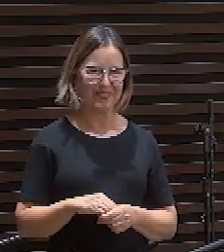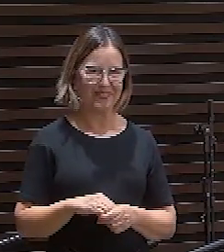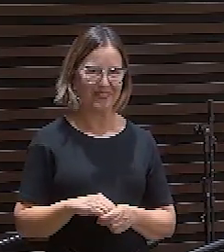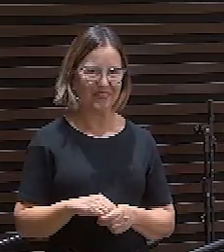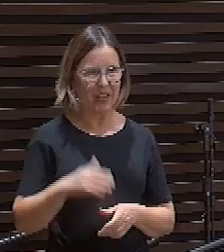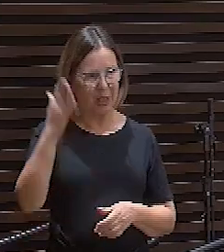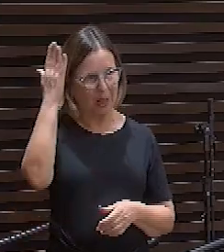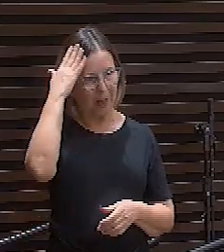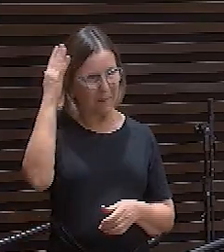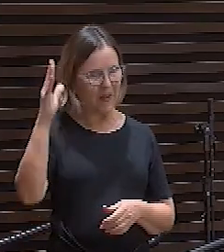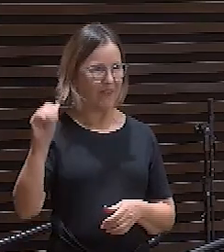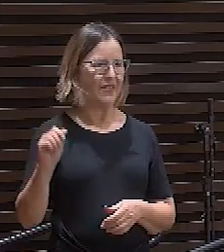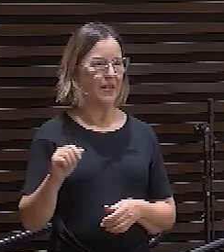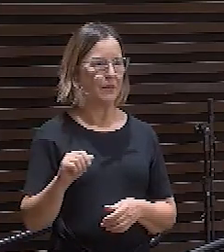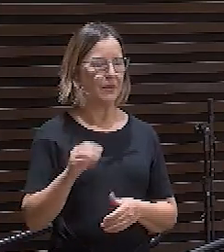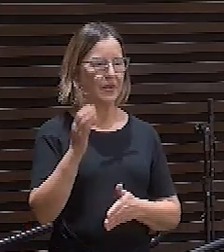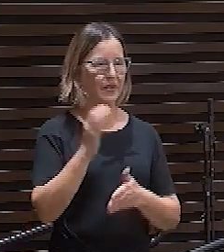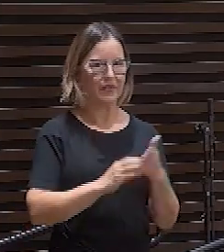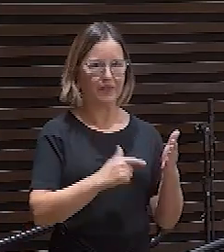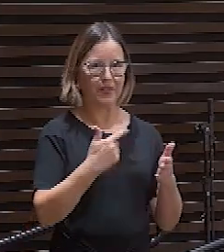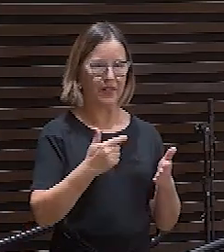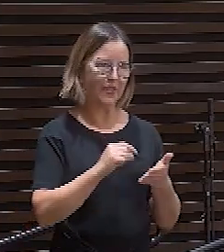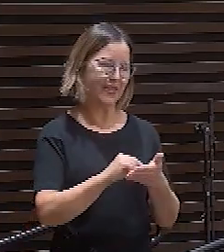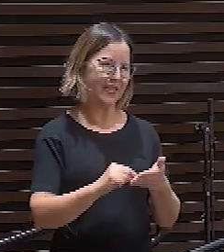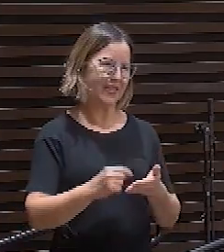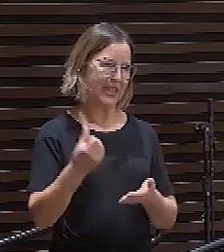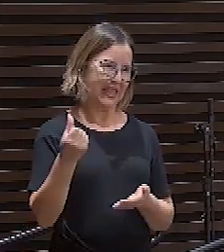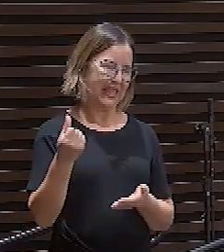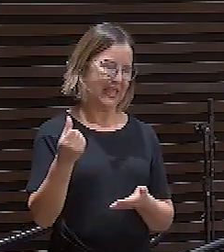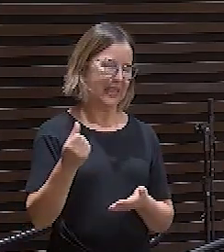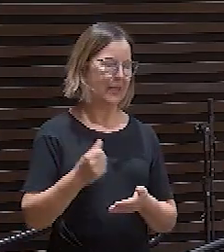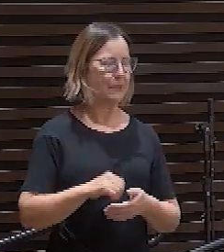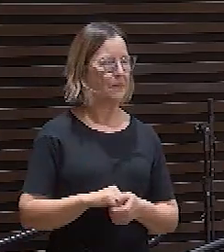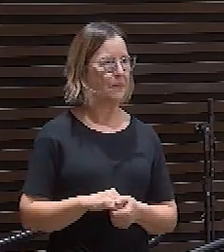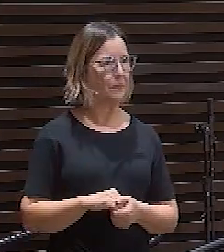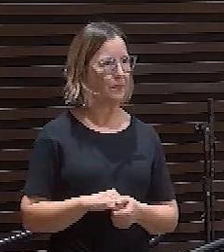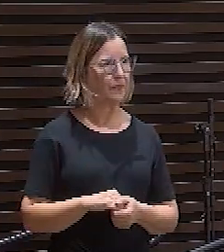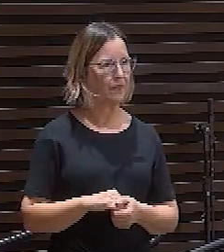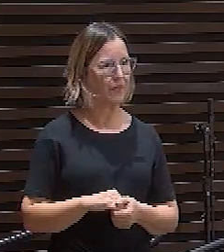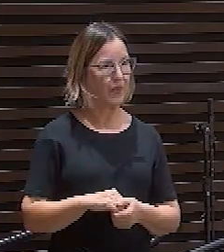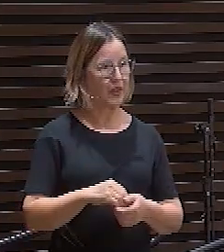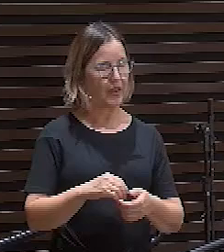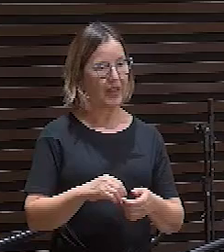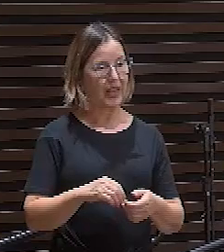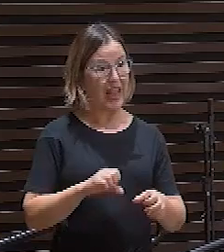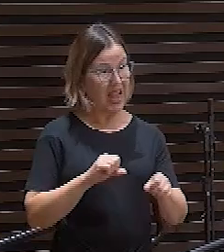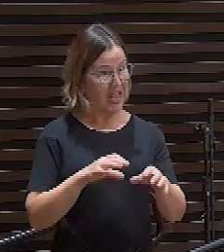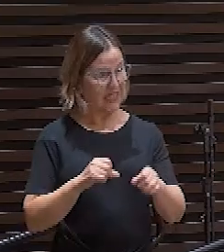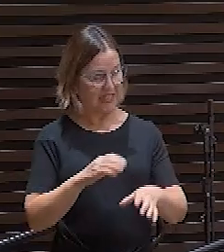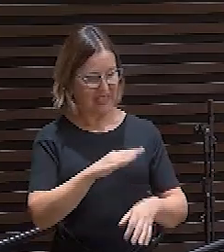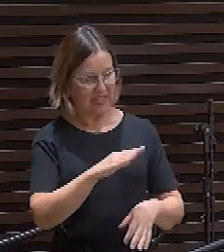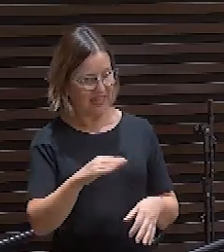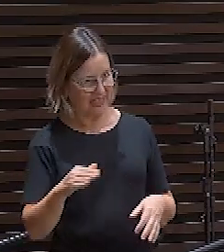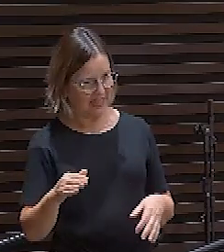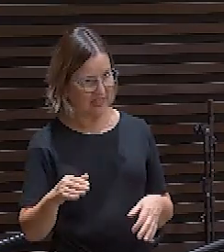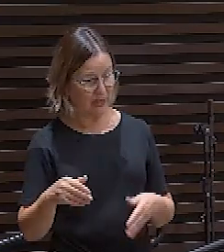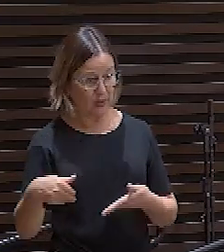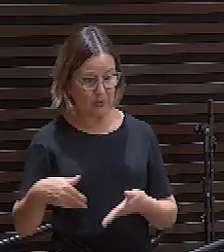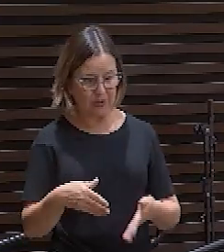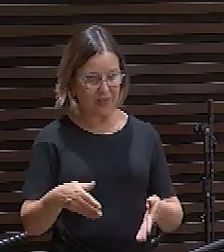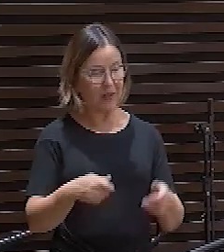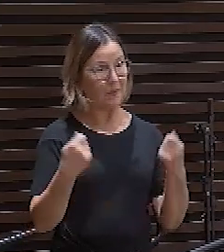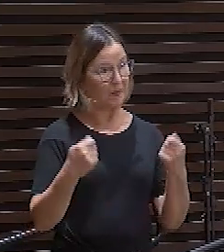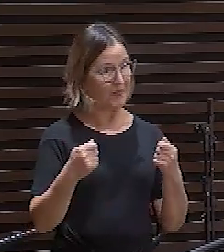Provérbios 22, 6 é um outro texto maravilhoso também que nos ensina. Ensina a criança no caminho em que